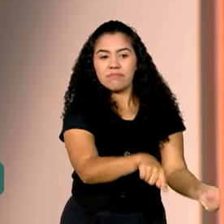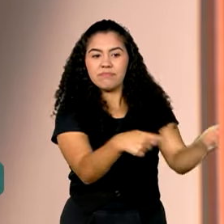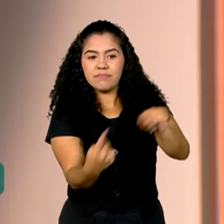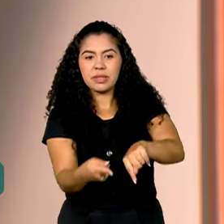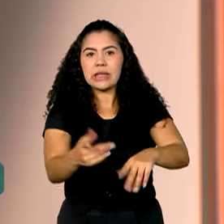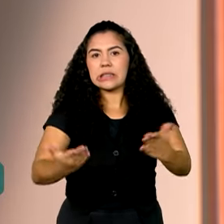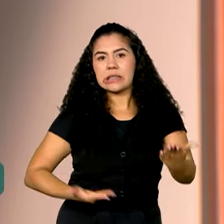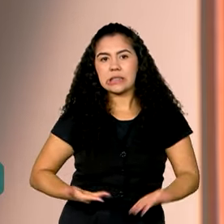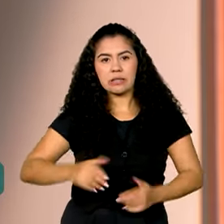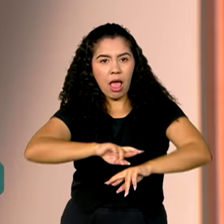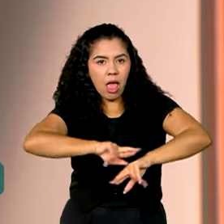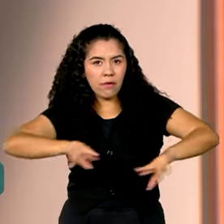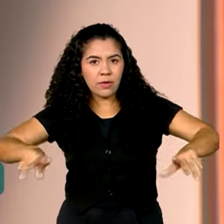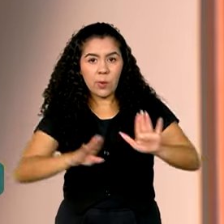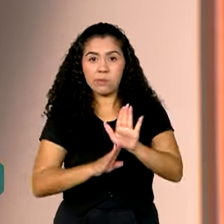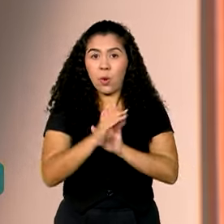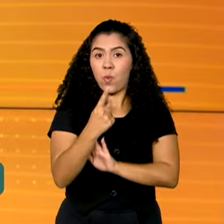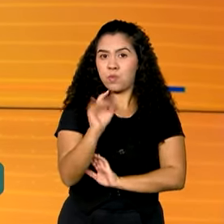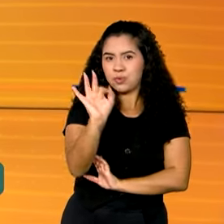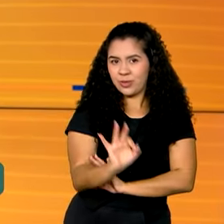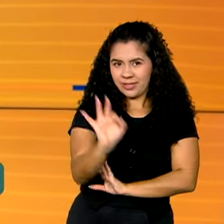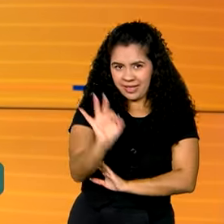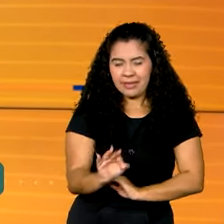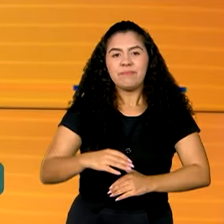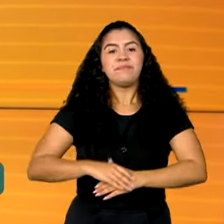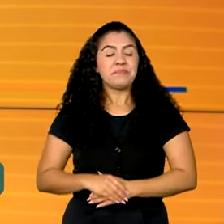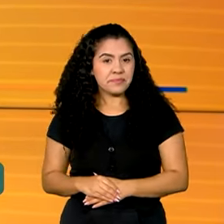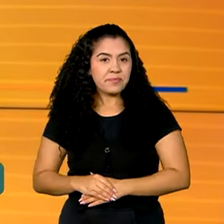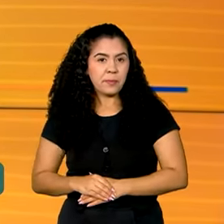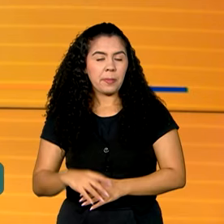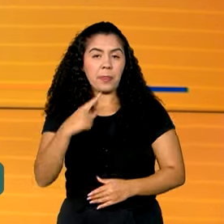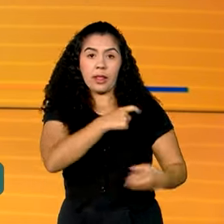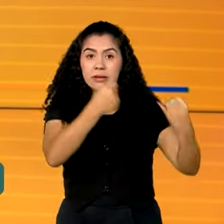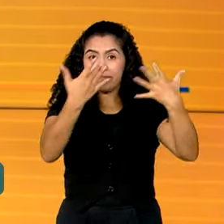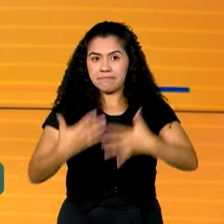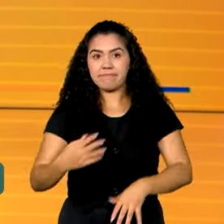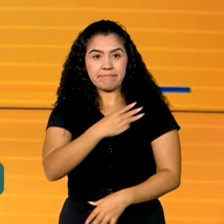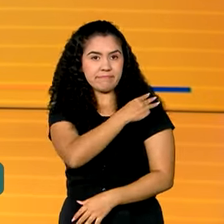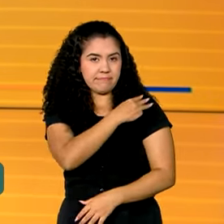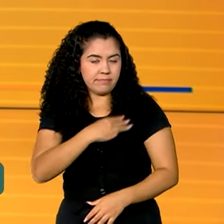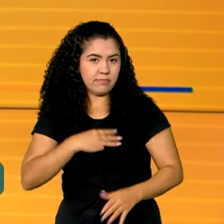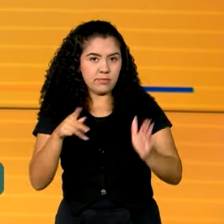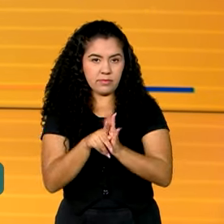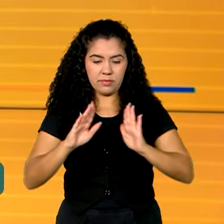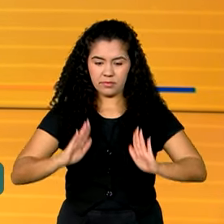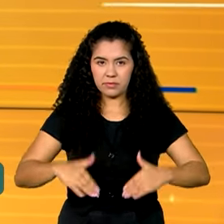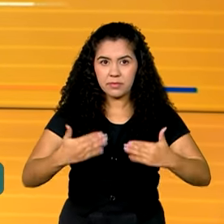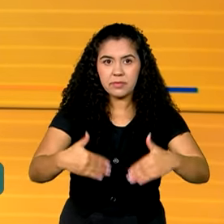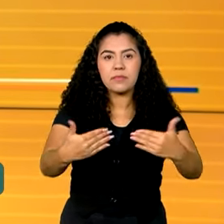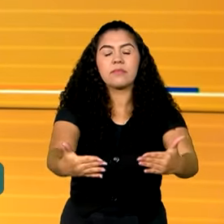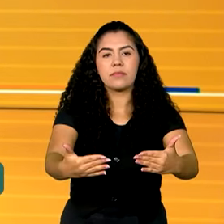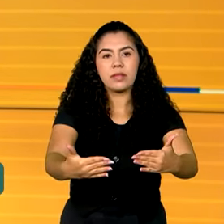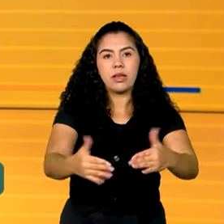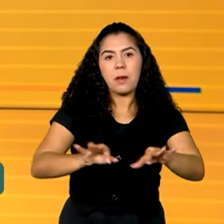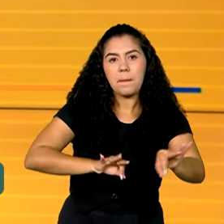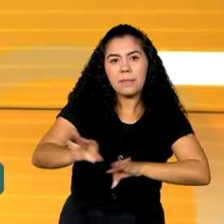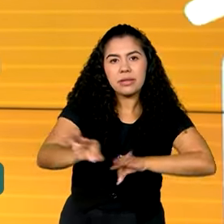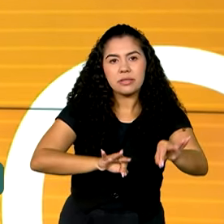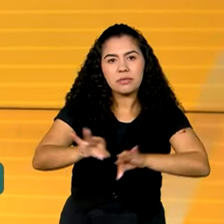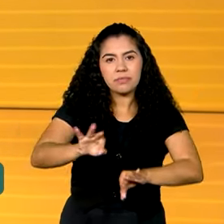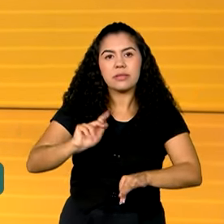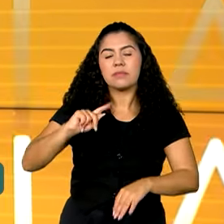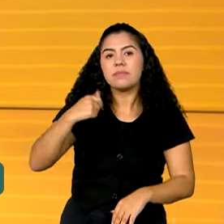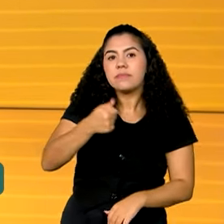serviços de 1%. A ministra do Planejamento, Simone Tebet, comentou esses números em entrevista à Rádio